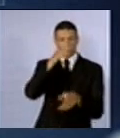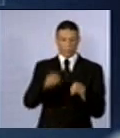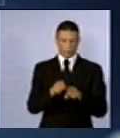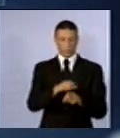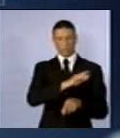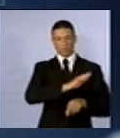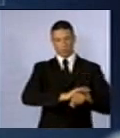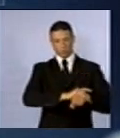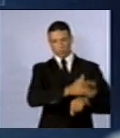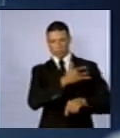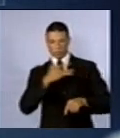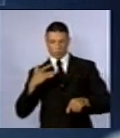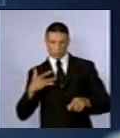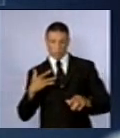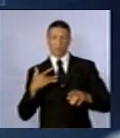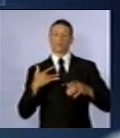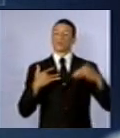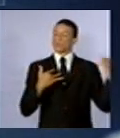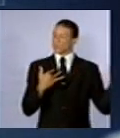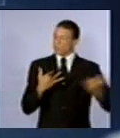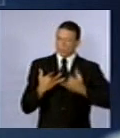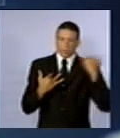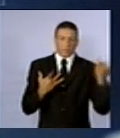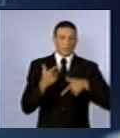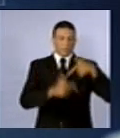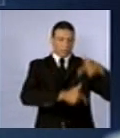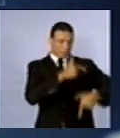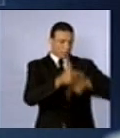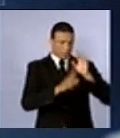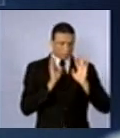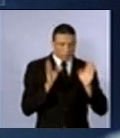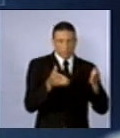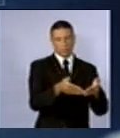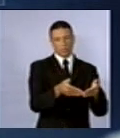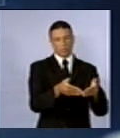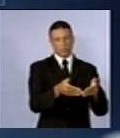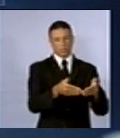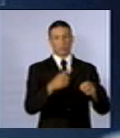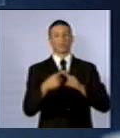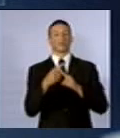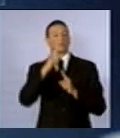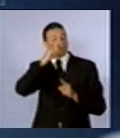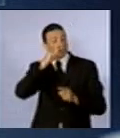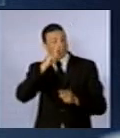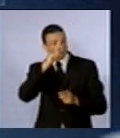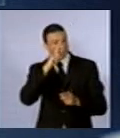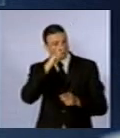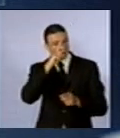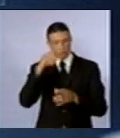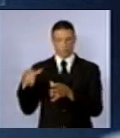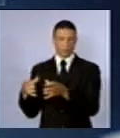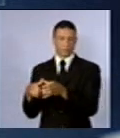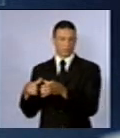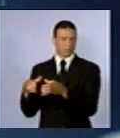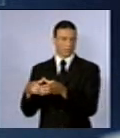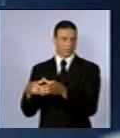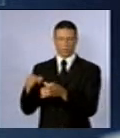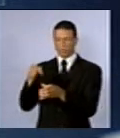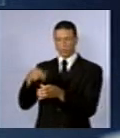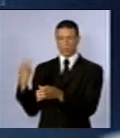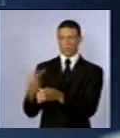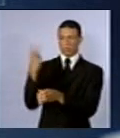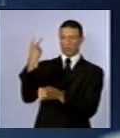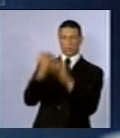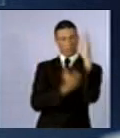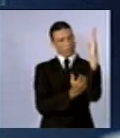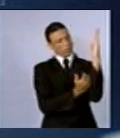epidemiológicos de extrema seriedade desenvolvidos. A razão de risco, fundamentalmente em torno da unidade, sem valores